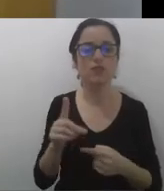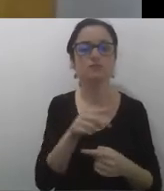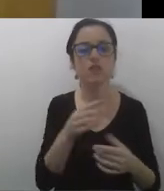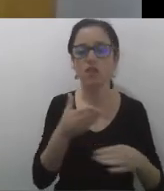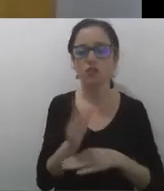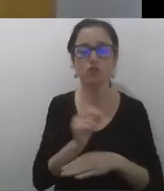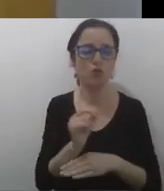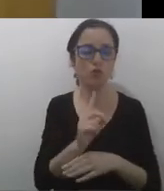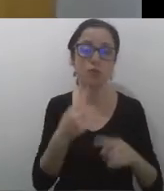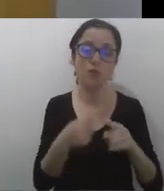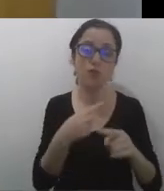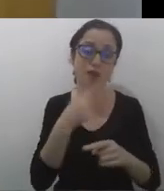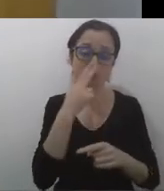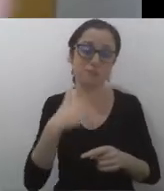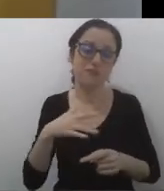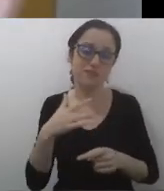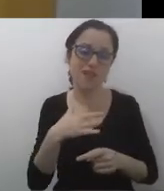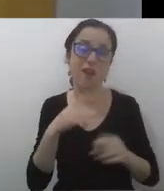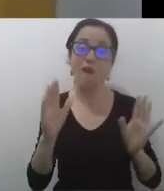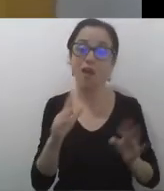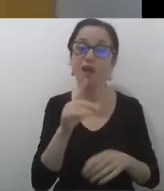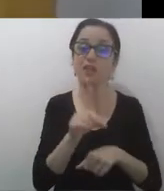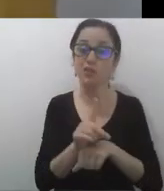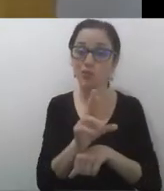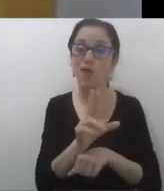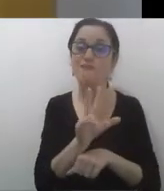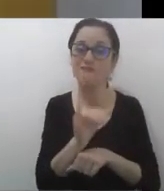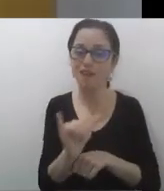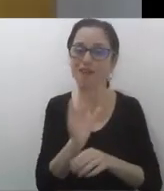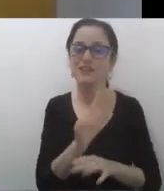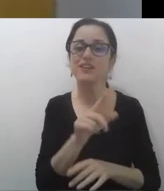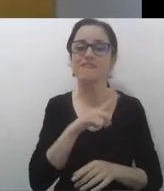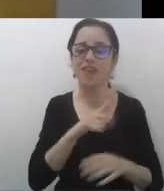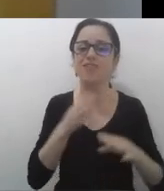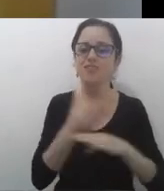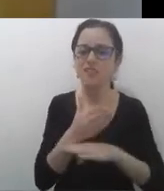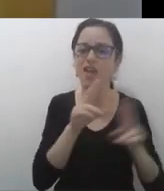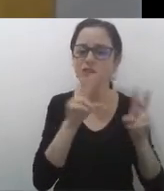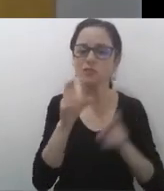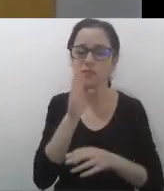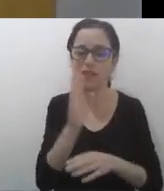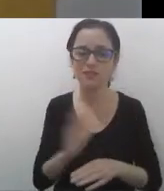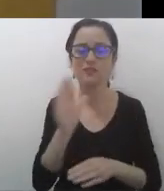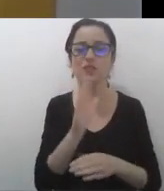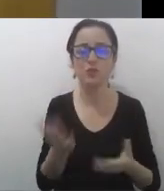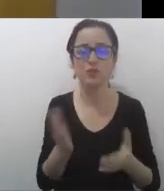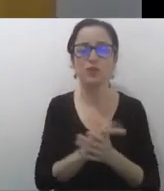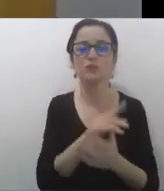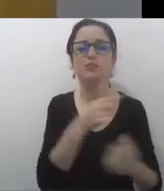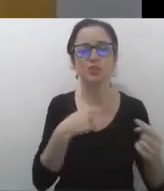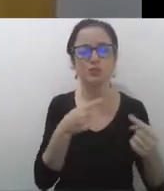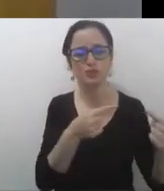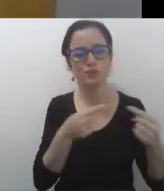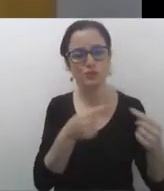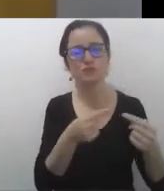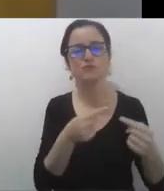não entra, que eu achei uma pena. Eu falei, teu doutorado vai ser isso, você tem que entrar nas questões do Brasil, né?